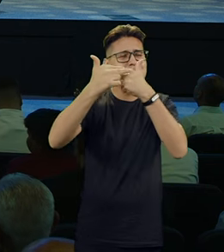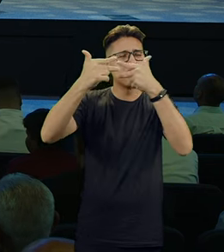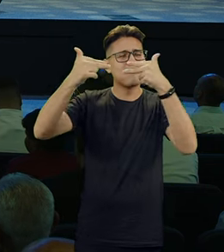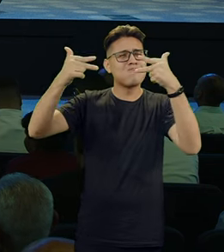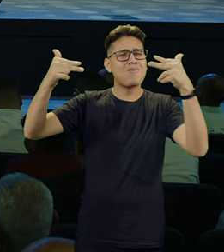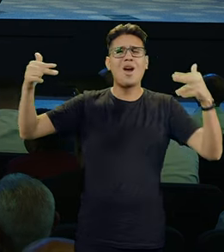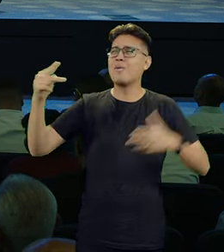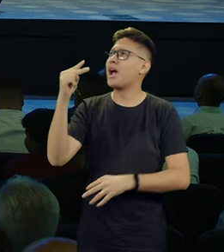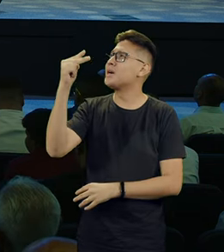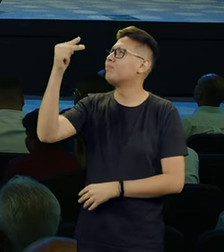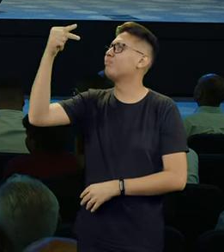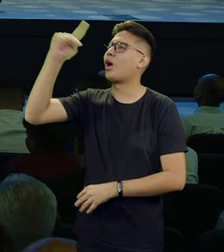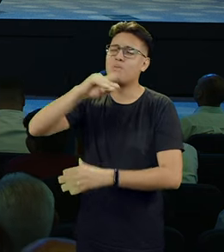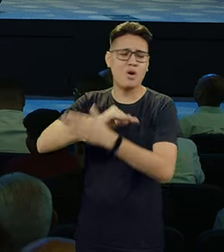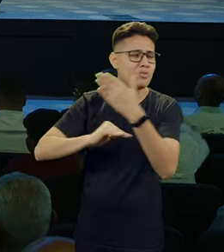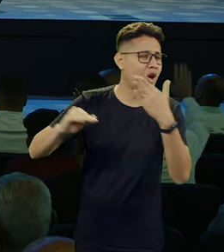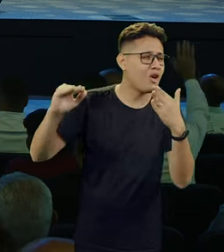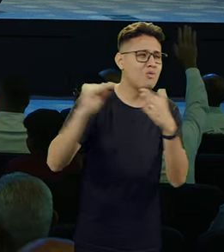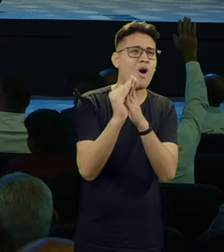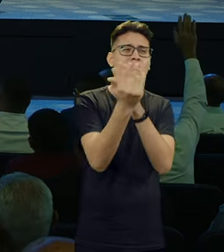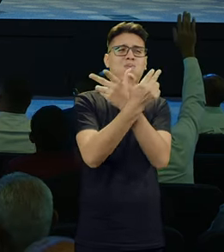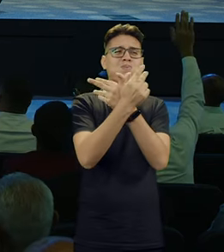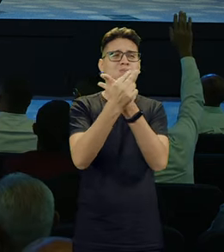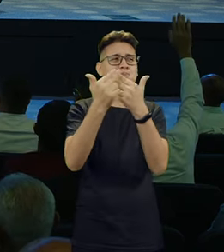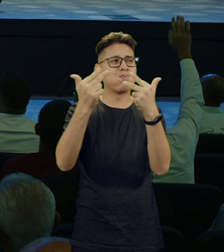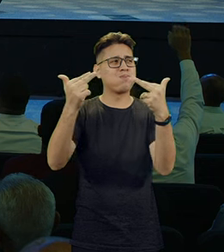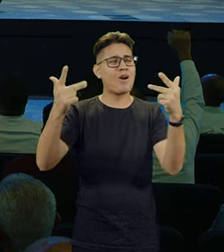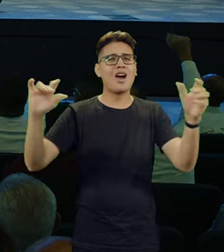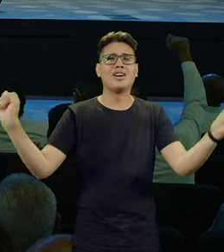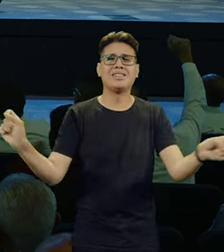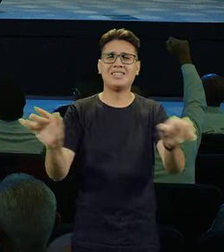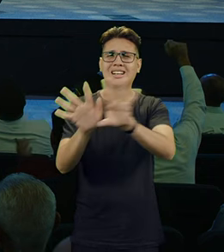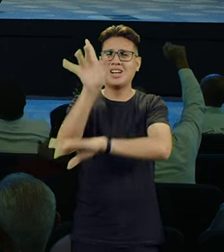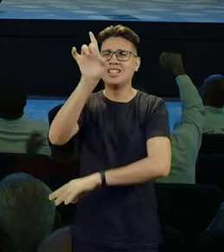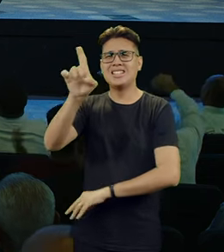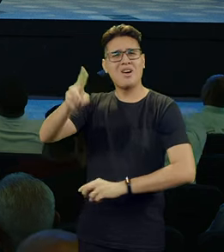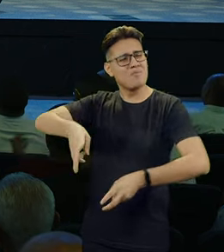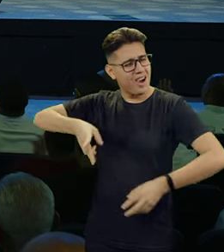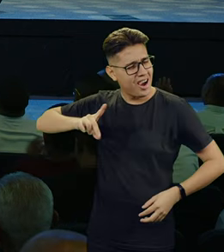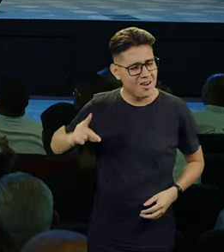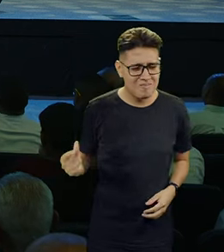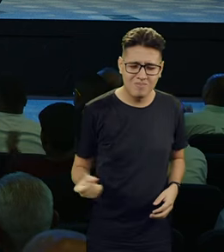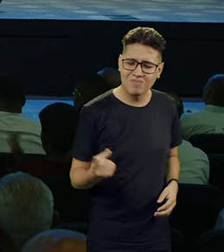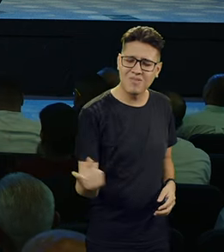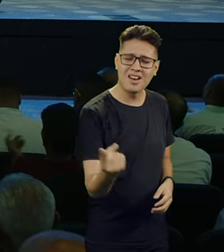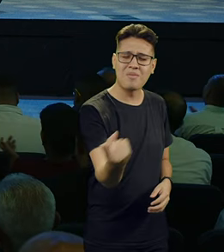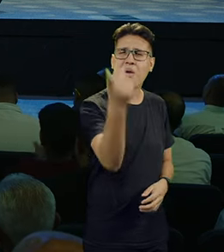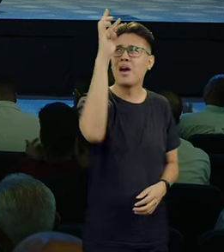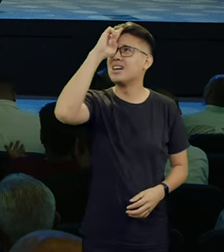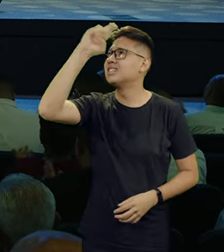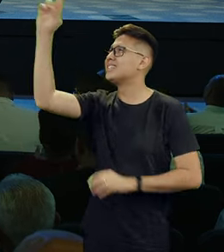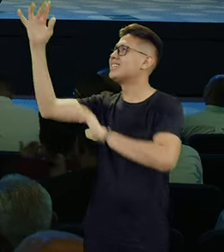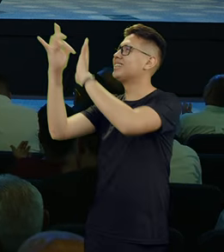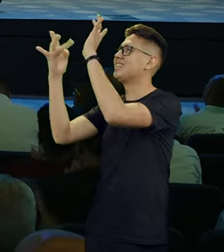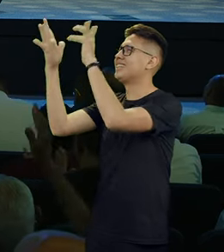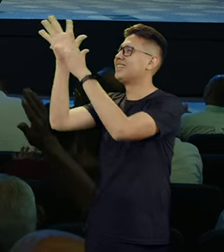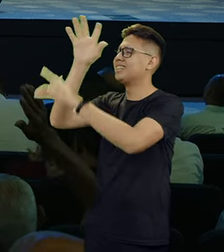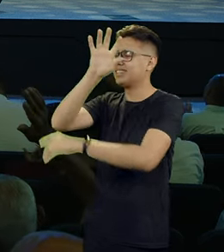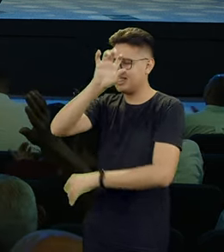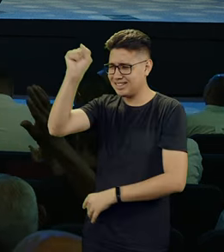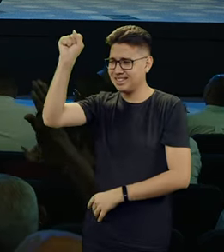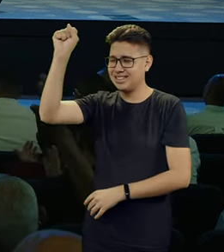e por ele e para ele são todas as coisas. Glória, pois, eternamente ao seu nome.